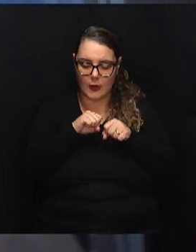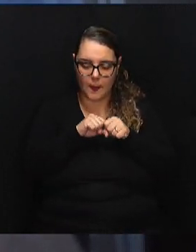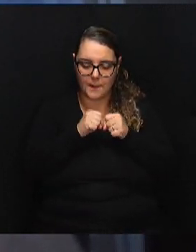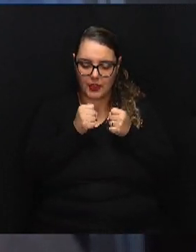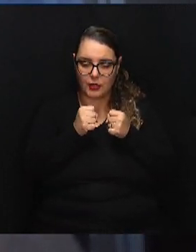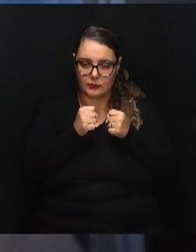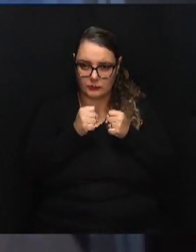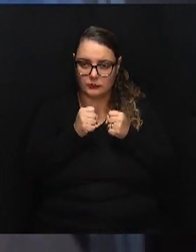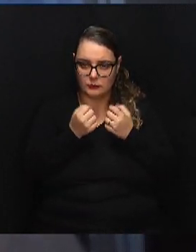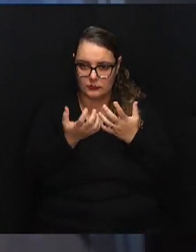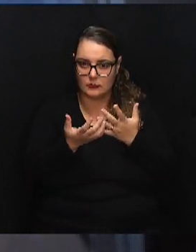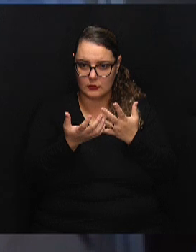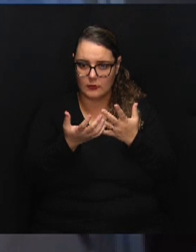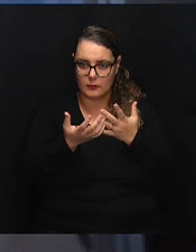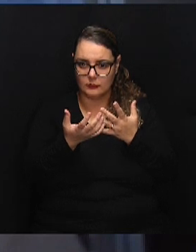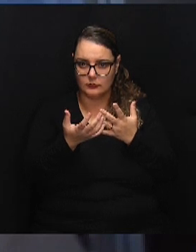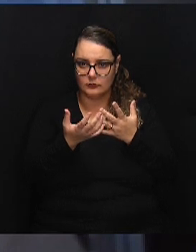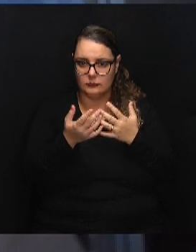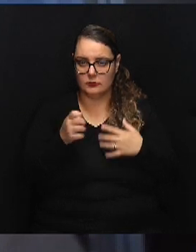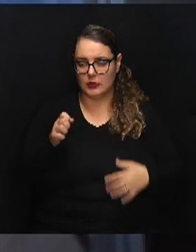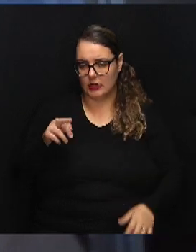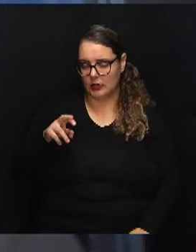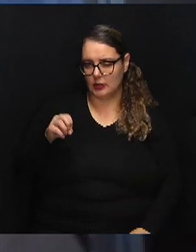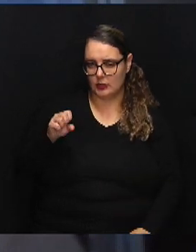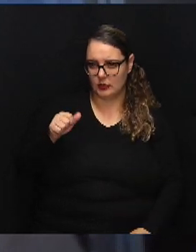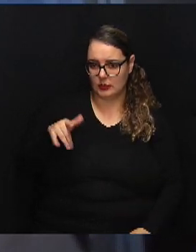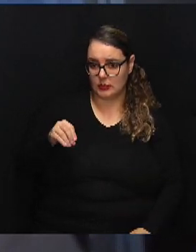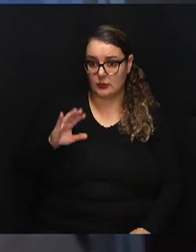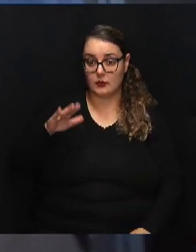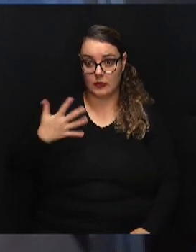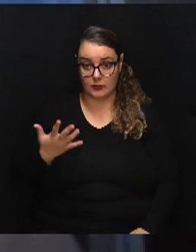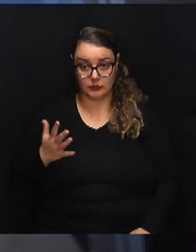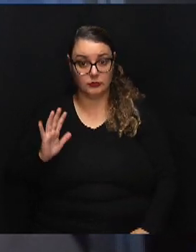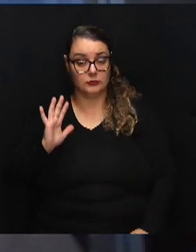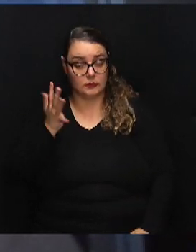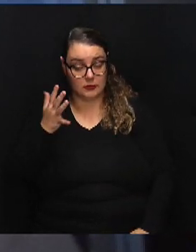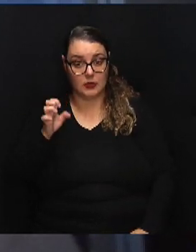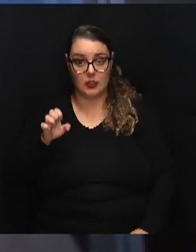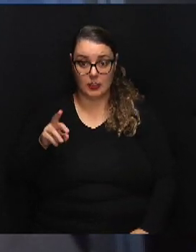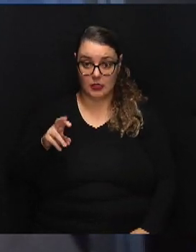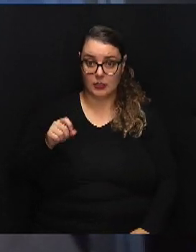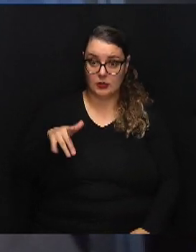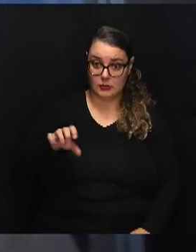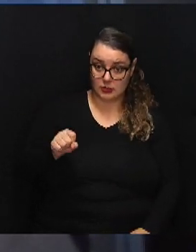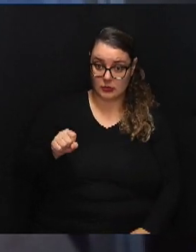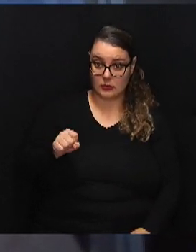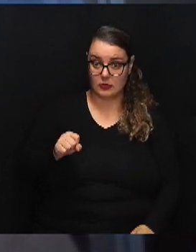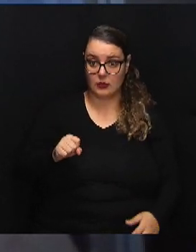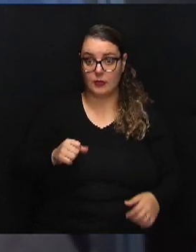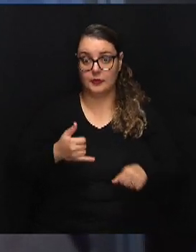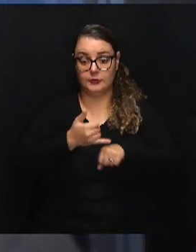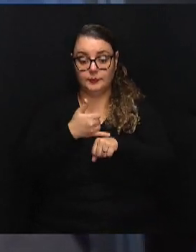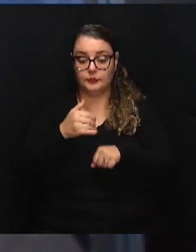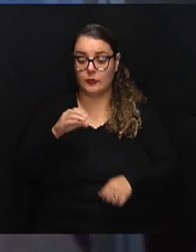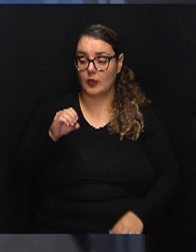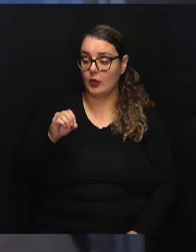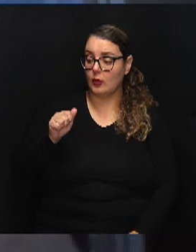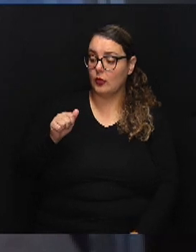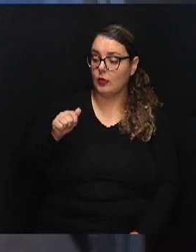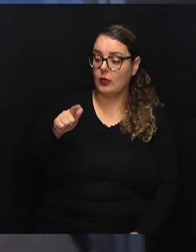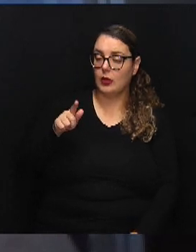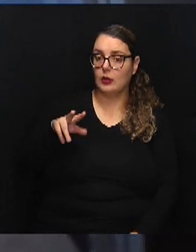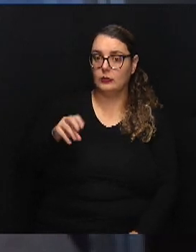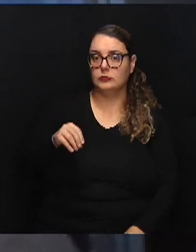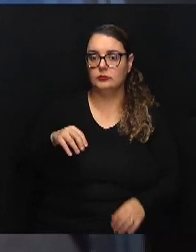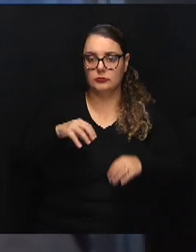né? Então, uma erosão, que a gente chama. E quando ocorre essa erosão dessa plaquinha de gordura, forma um coágulo em cima